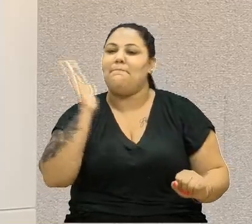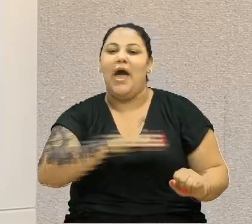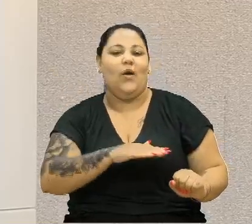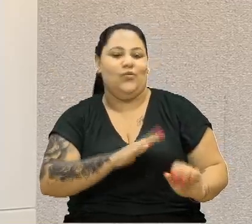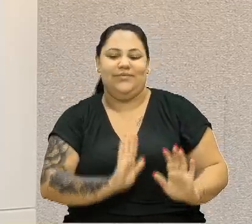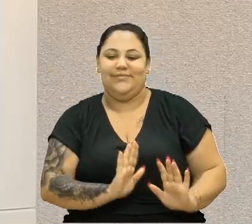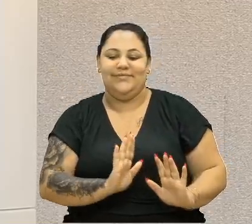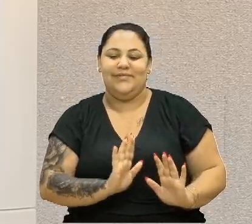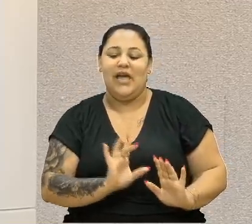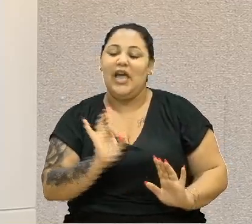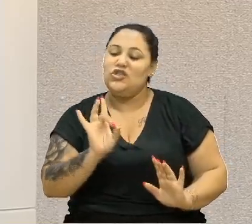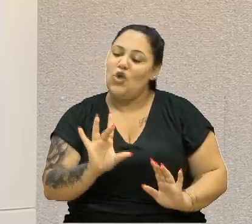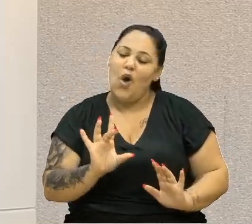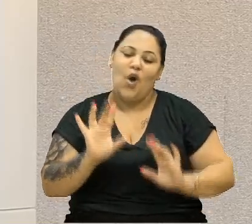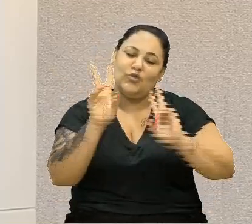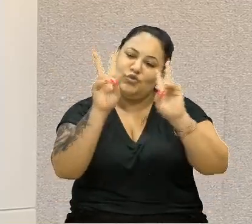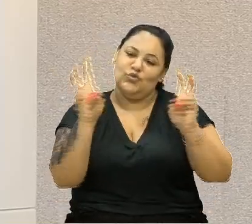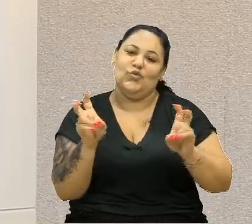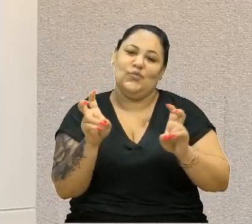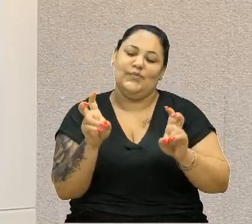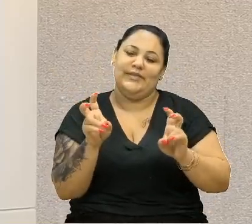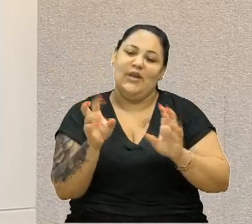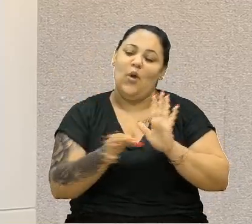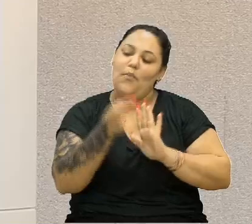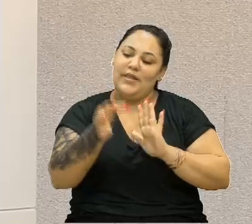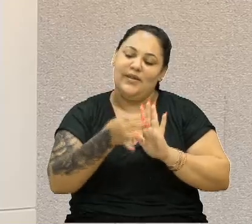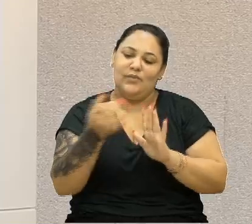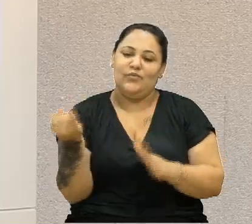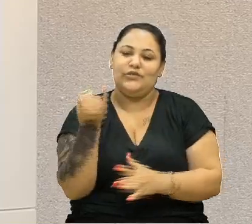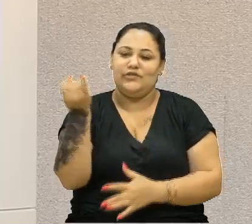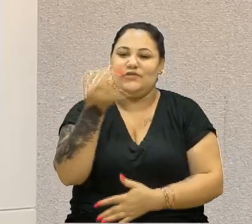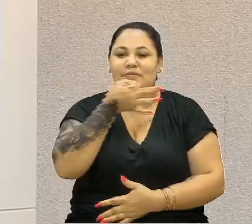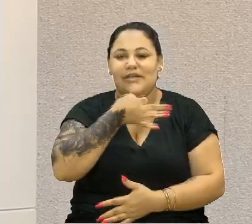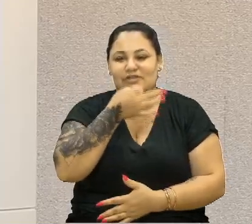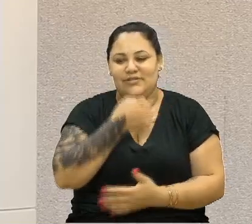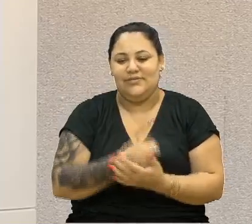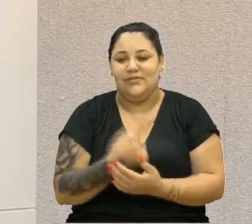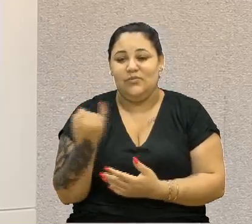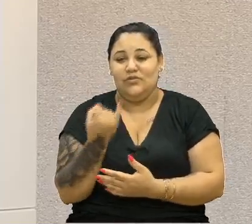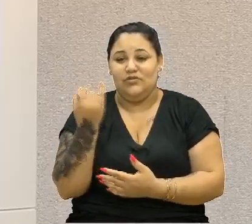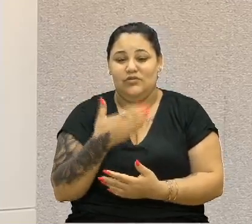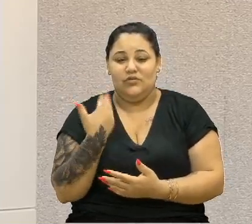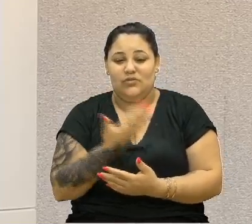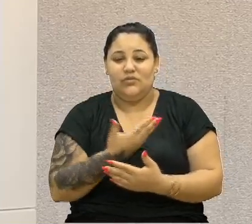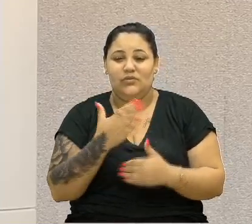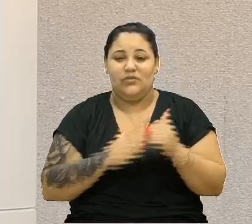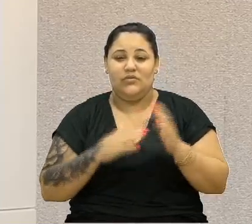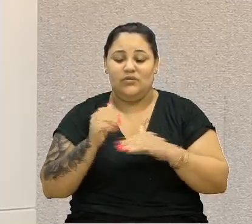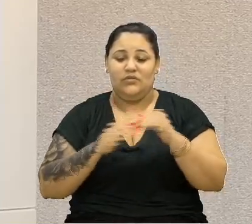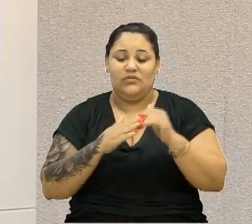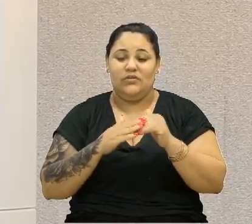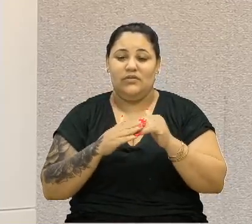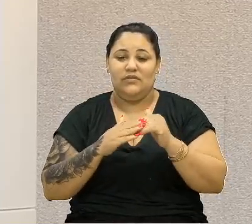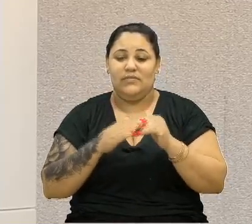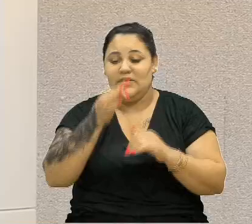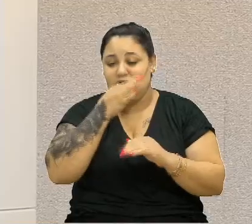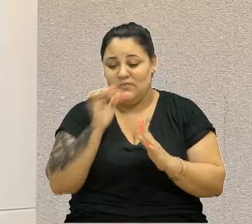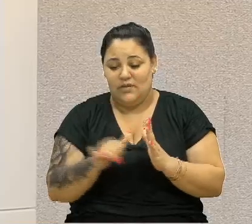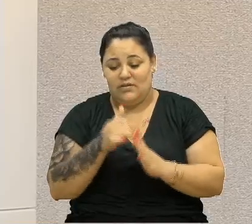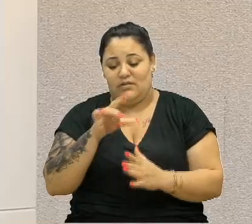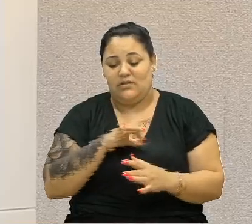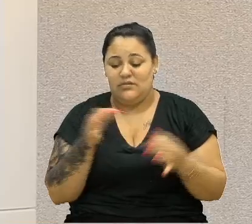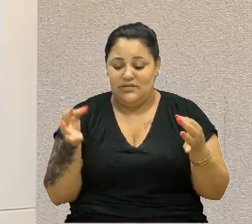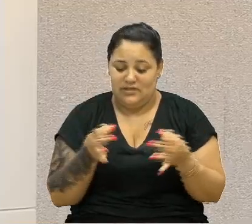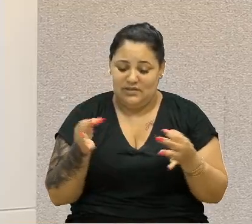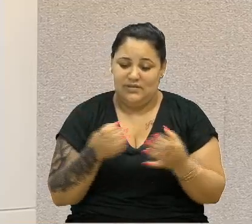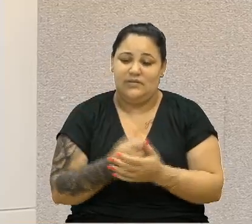temas que a gente achava importante para a cidade. É importante que todos aqui estão pela construção de uma Caxias melhor, tenho certeza disso.